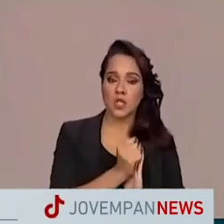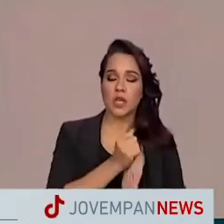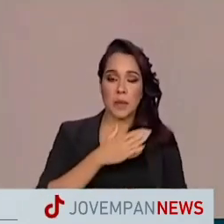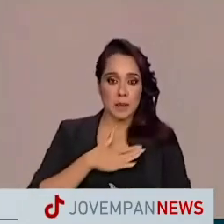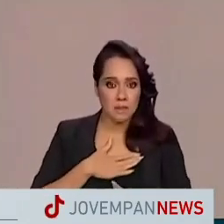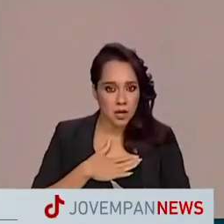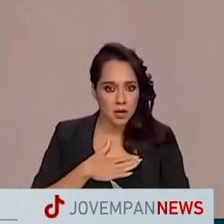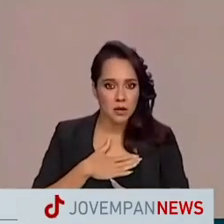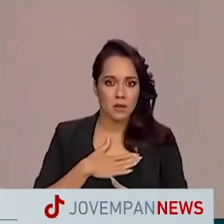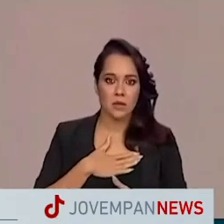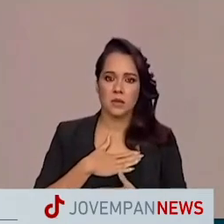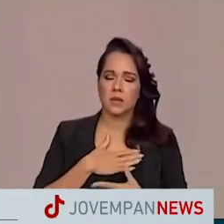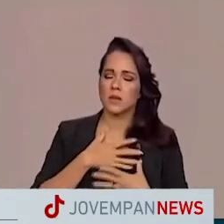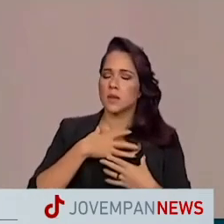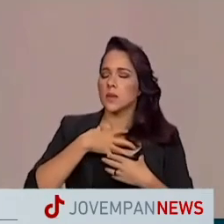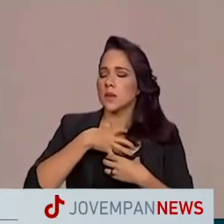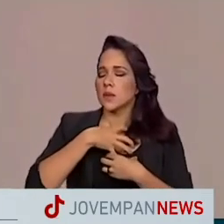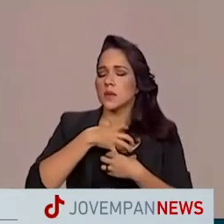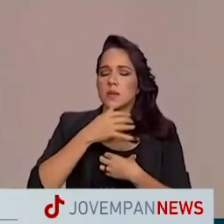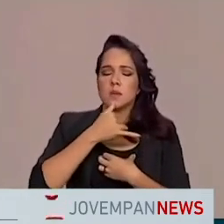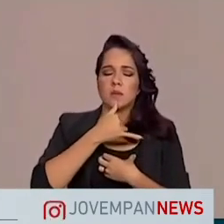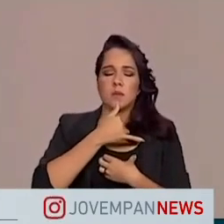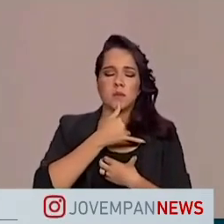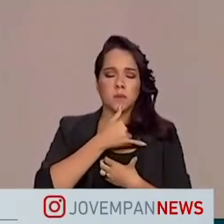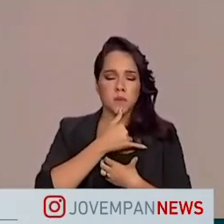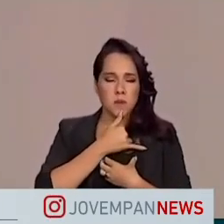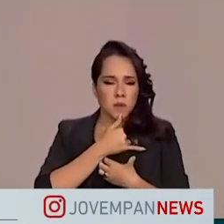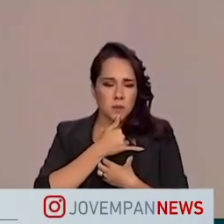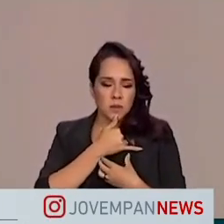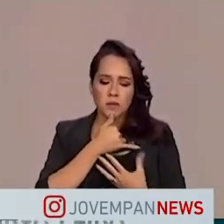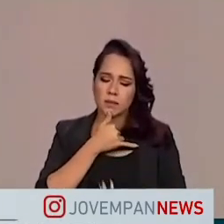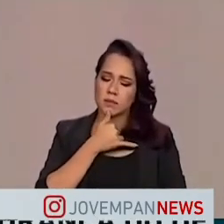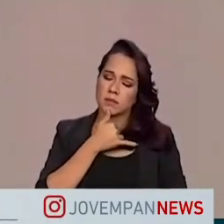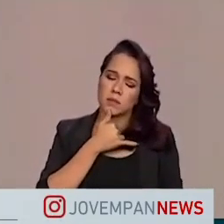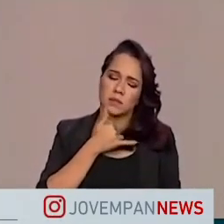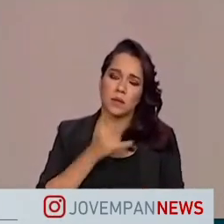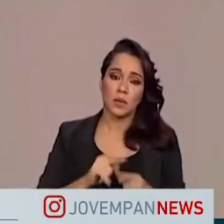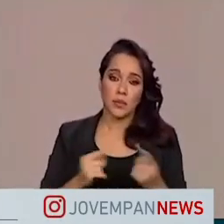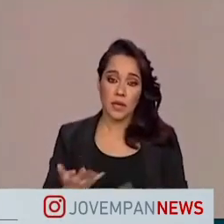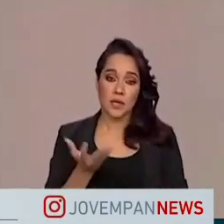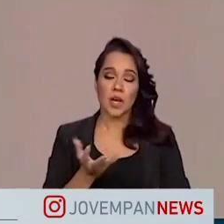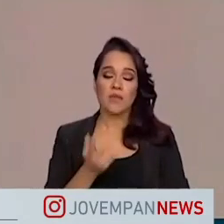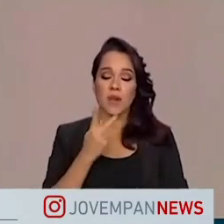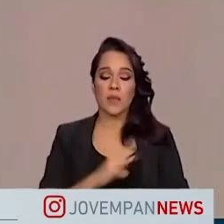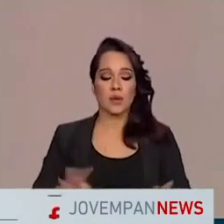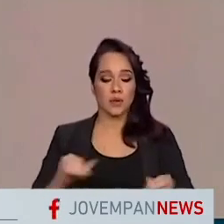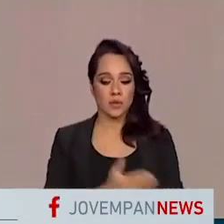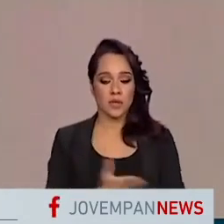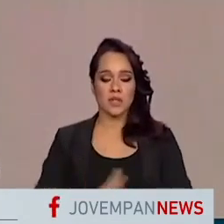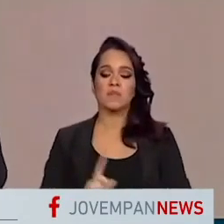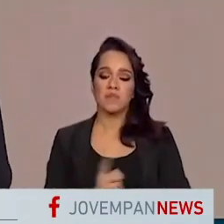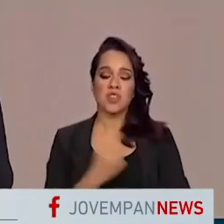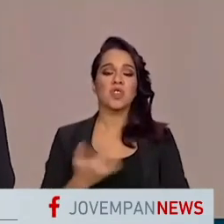mim entristeceu de uma maneira enorme, mas eu quero assegurar a todos que nós